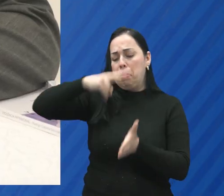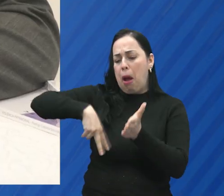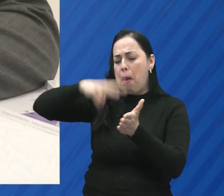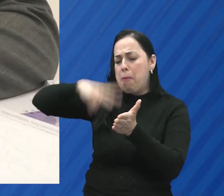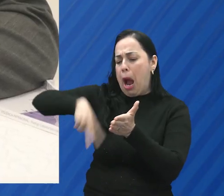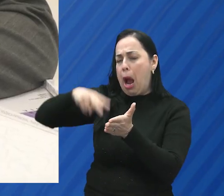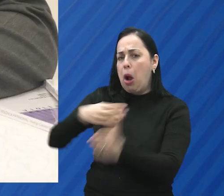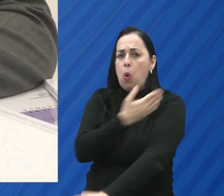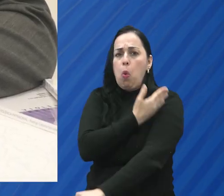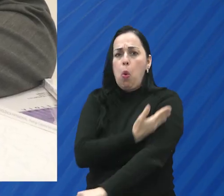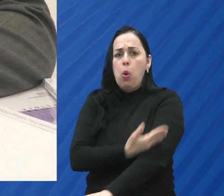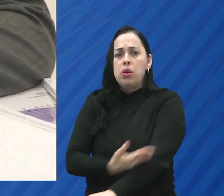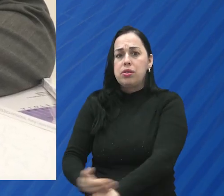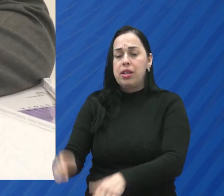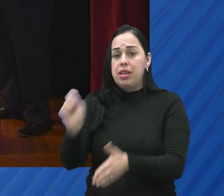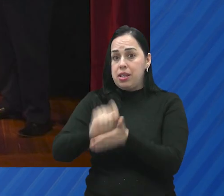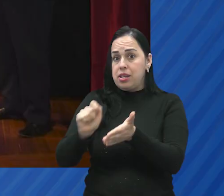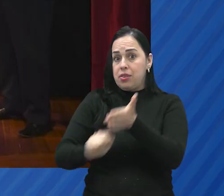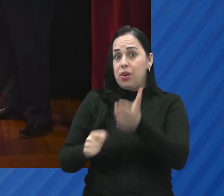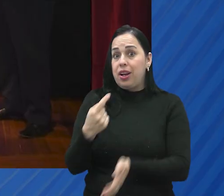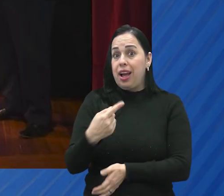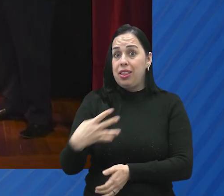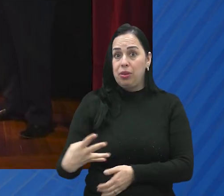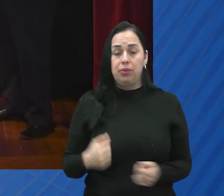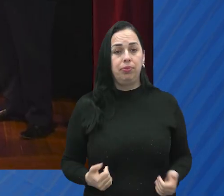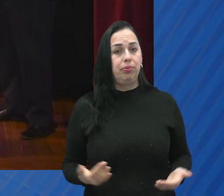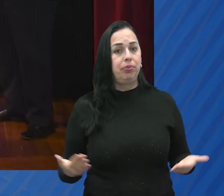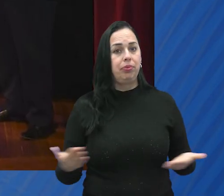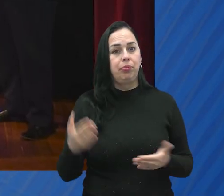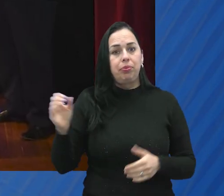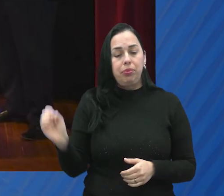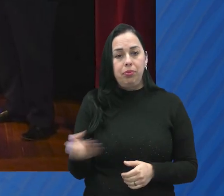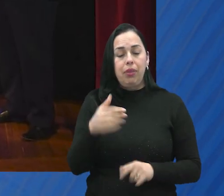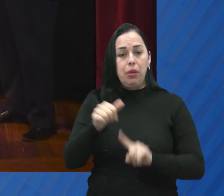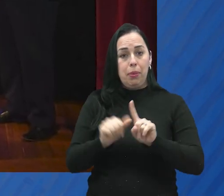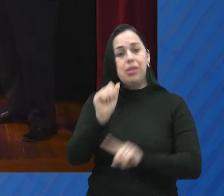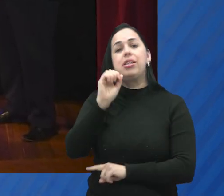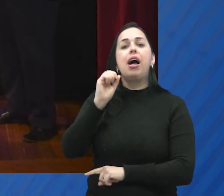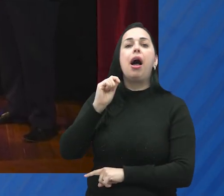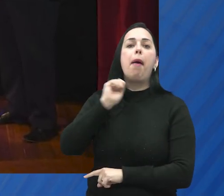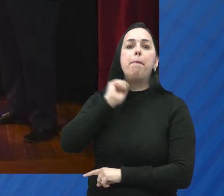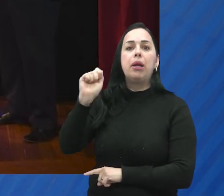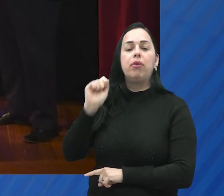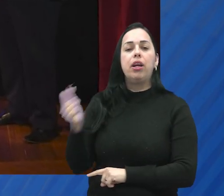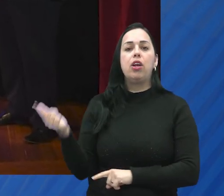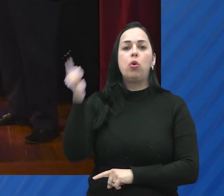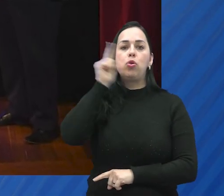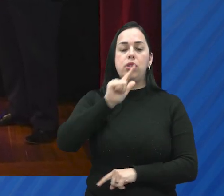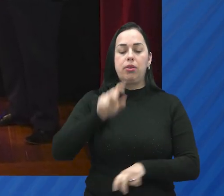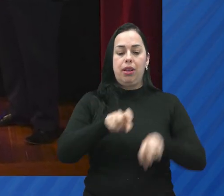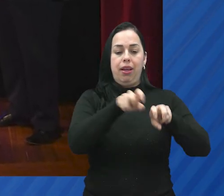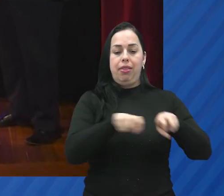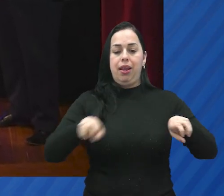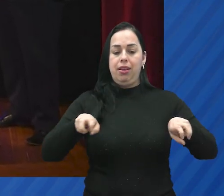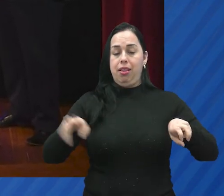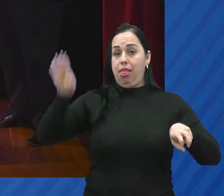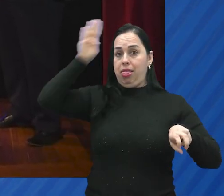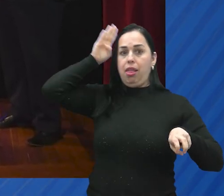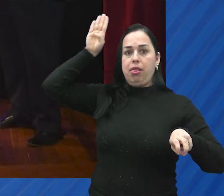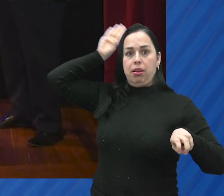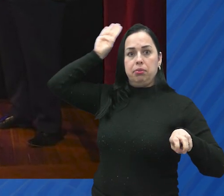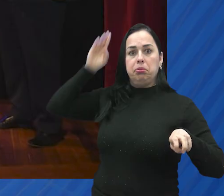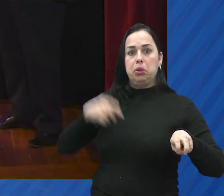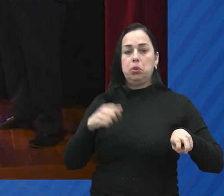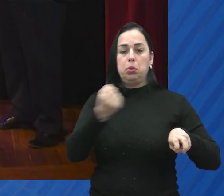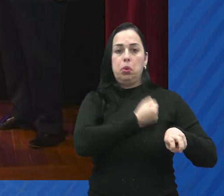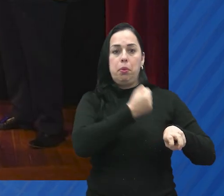Cabreira é autor de 14 livros. Recentemente, em abril, concorreu à cadeira de número 7 da Academia Brasileira de Letras, que